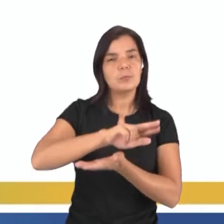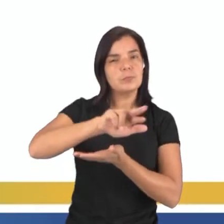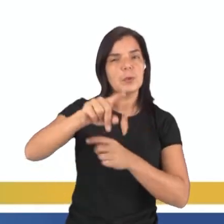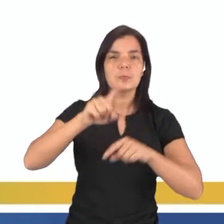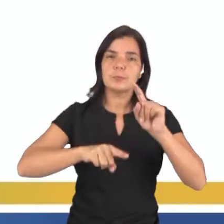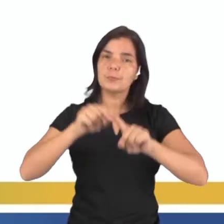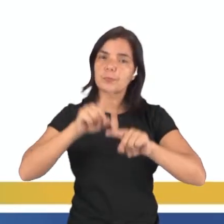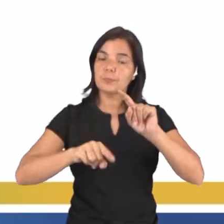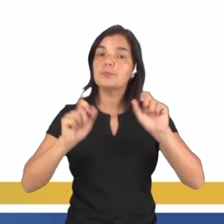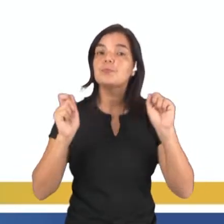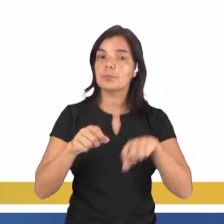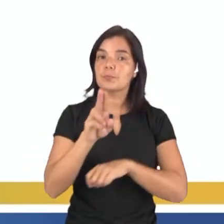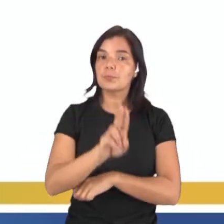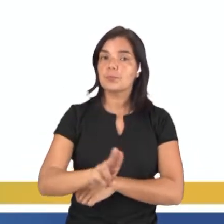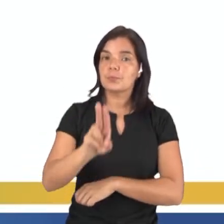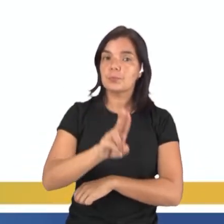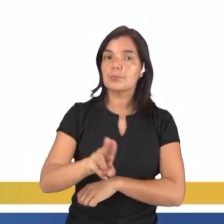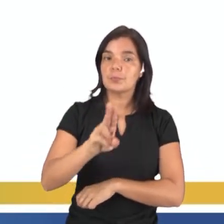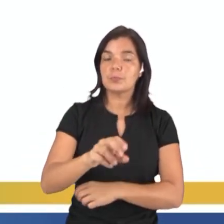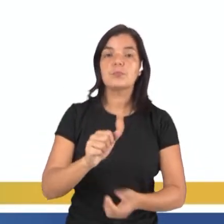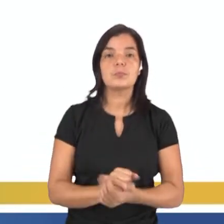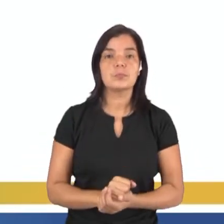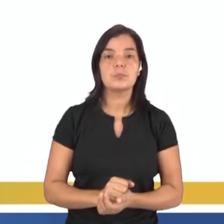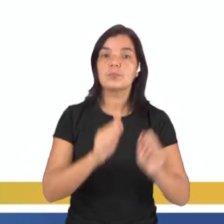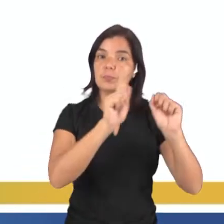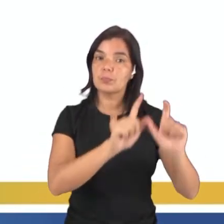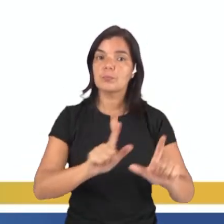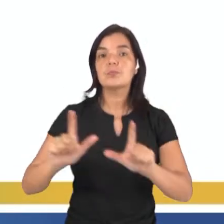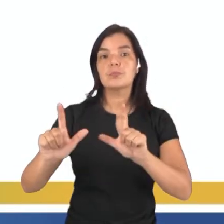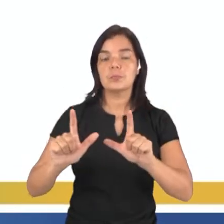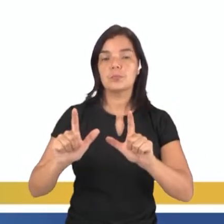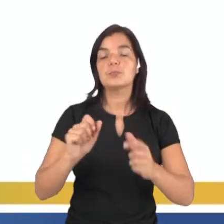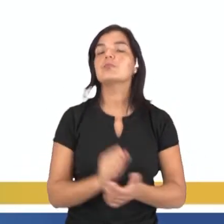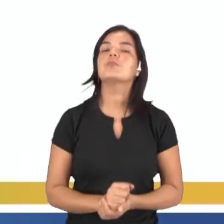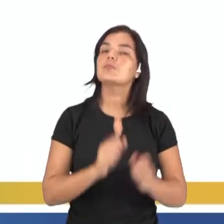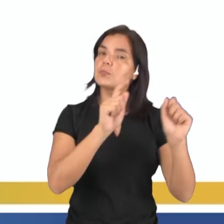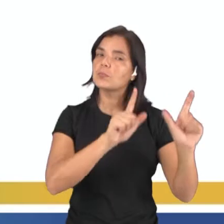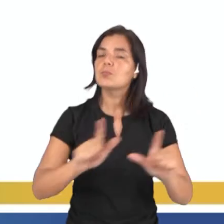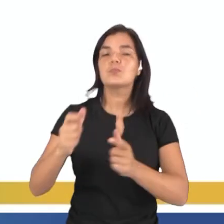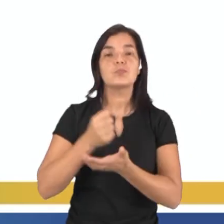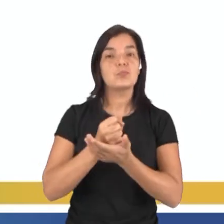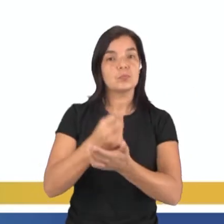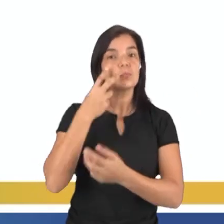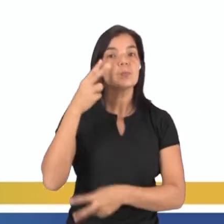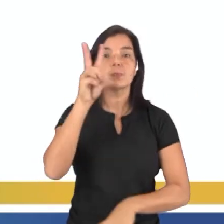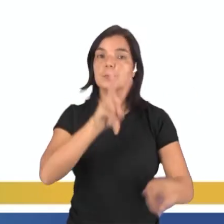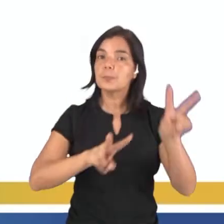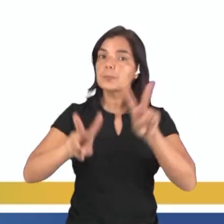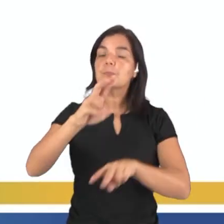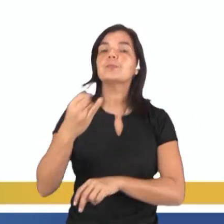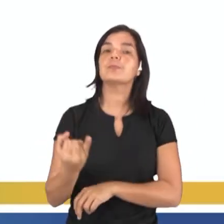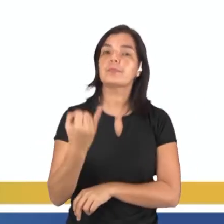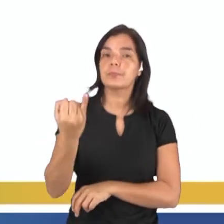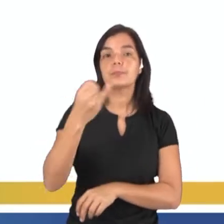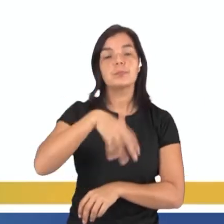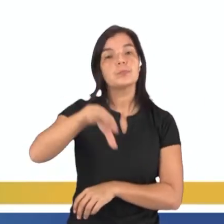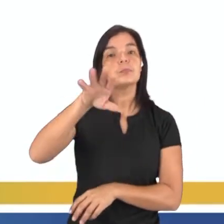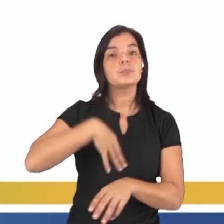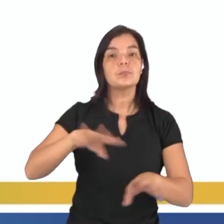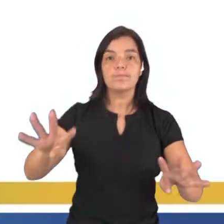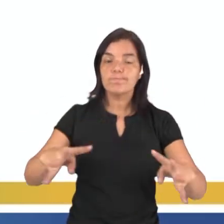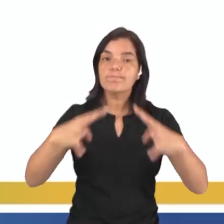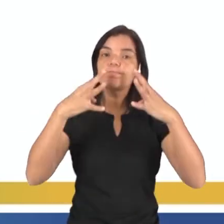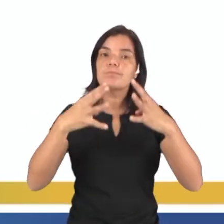de apoio que você pode utilizar, está o slide. Este é um suporte visual importante para prender a atenção